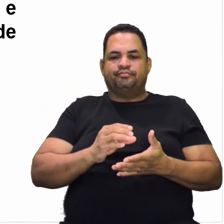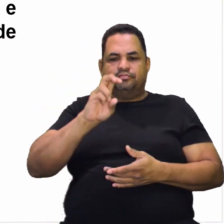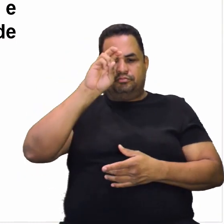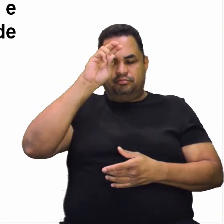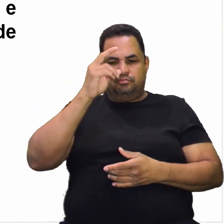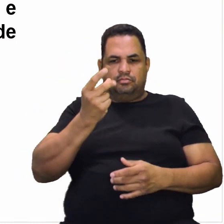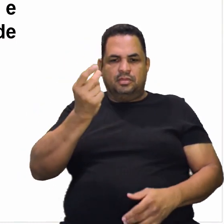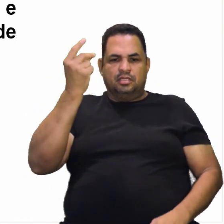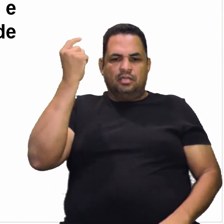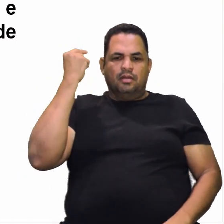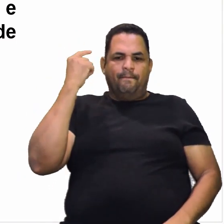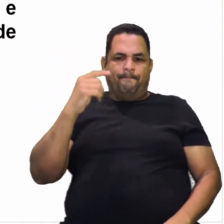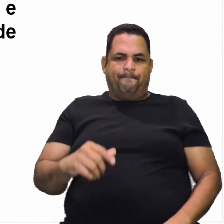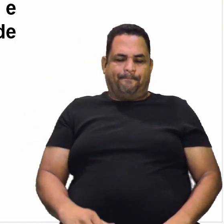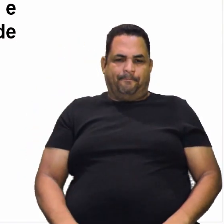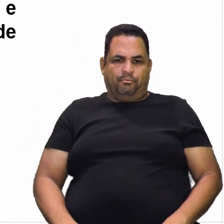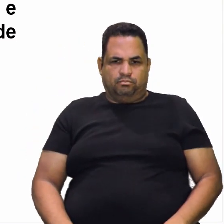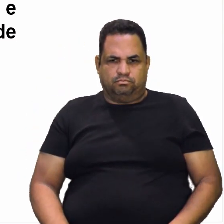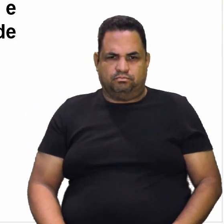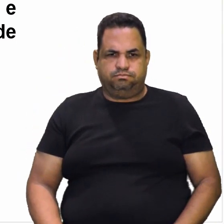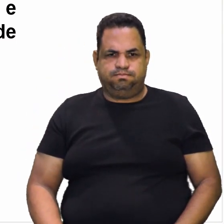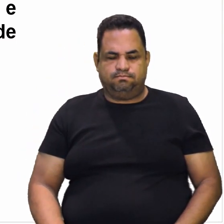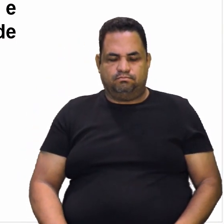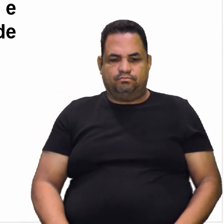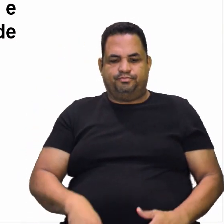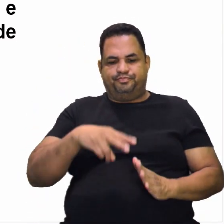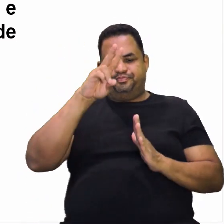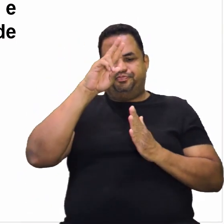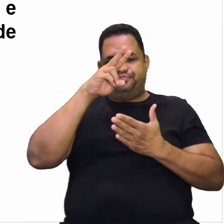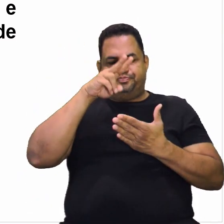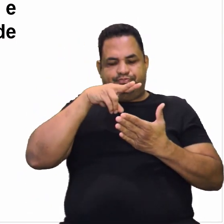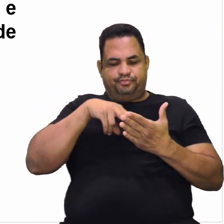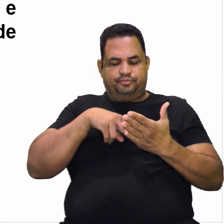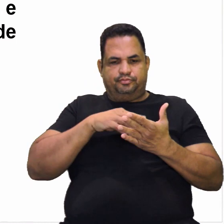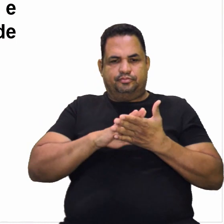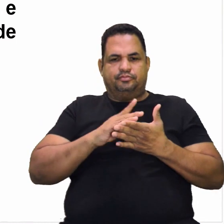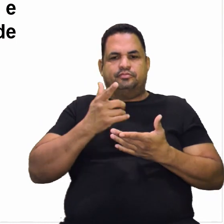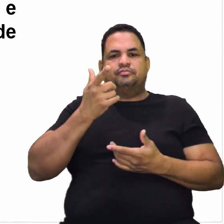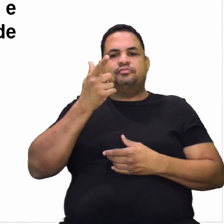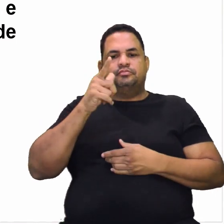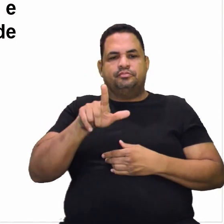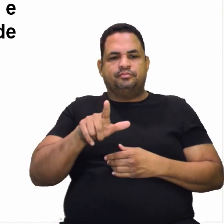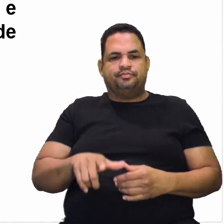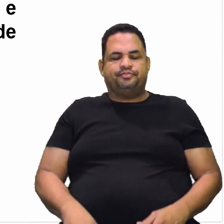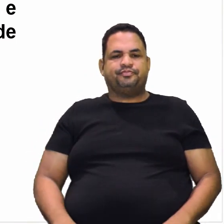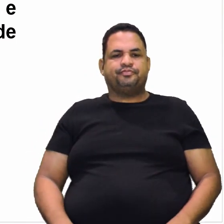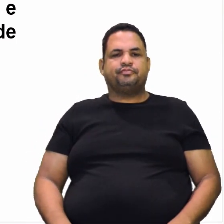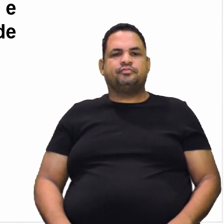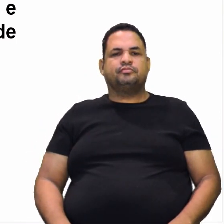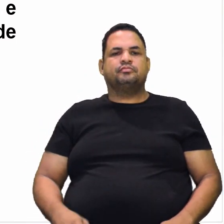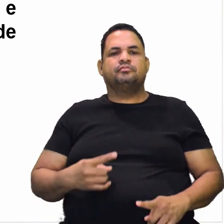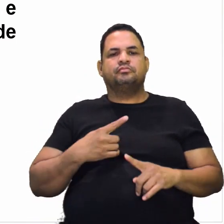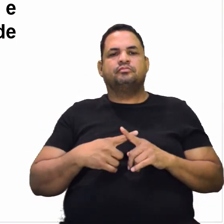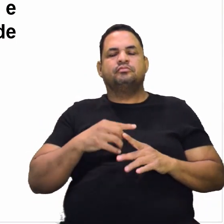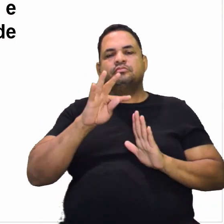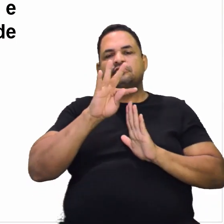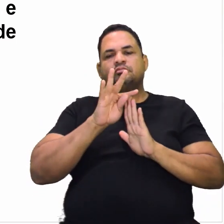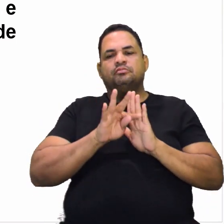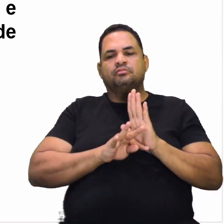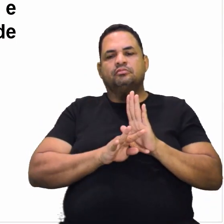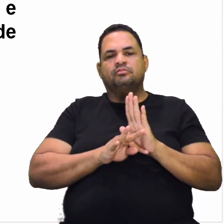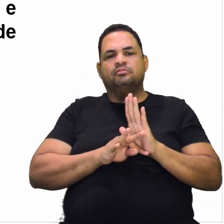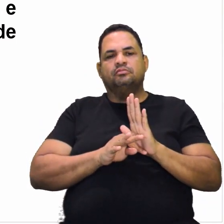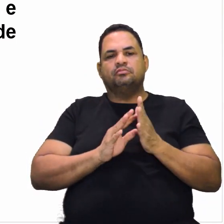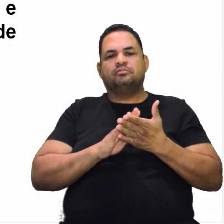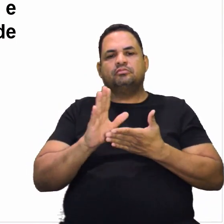queridos, vamos ler novamente? Vamos fazer uma leitura novamente. Porque esse texto aí, ele